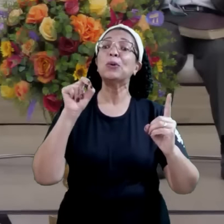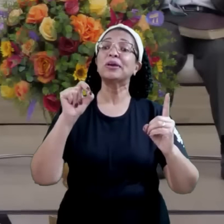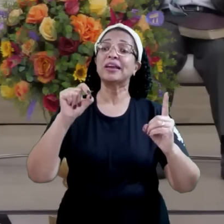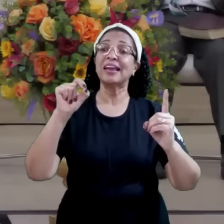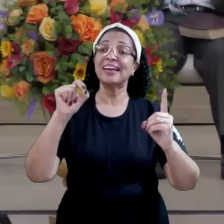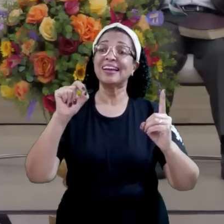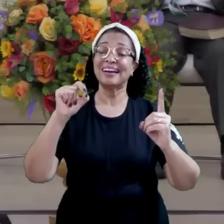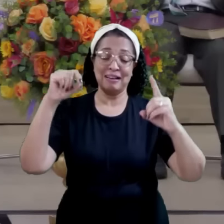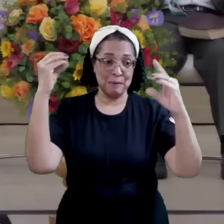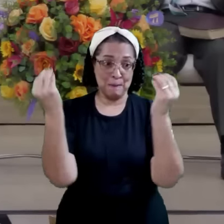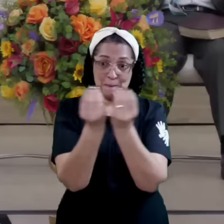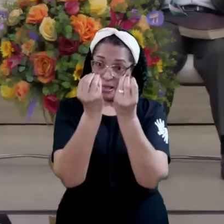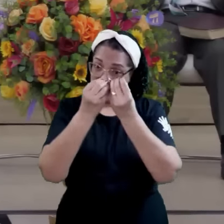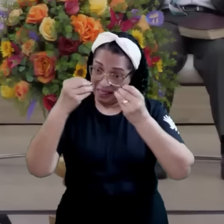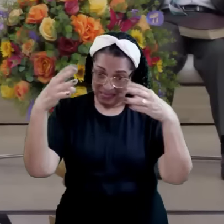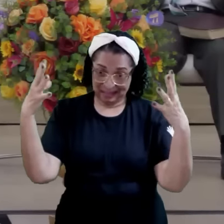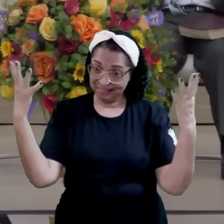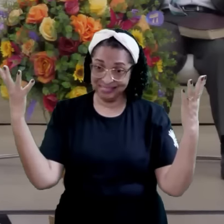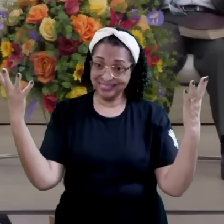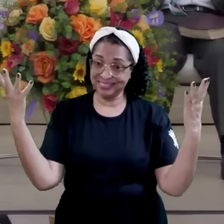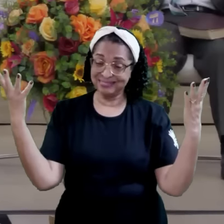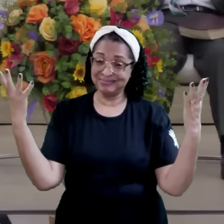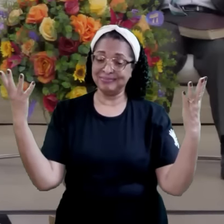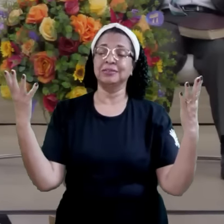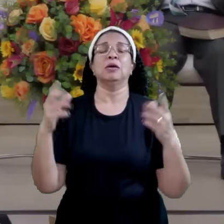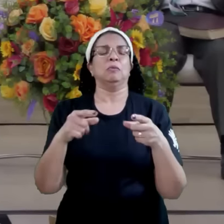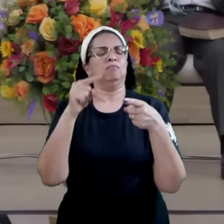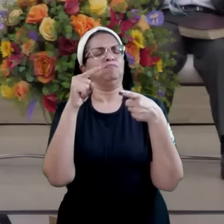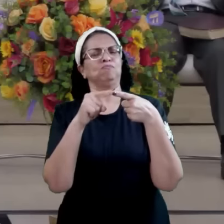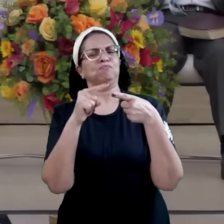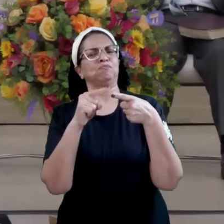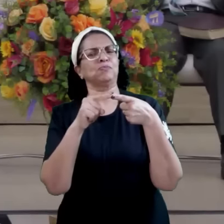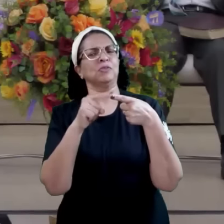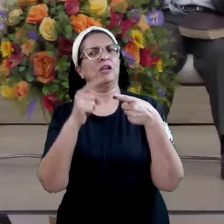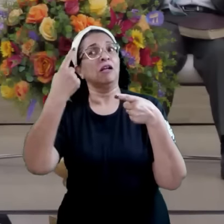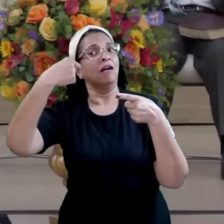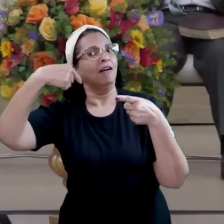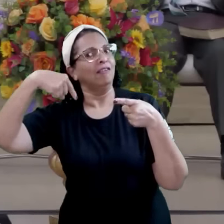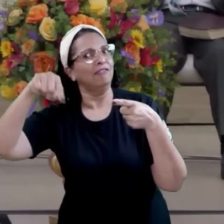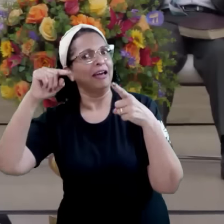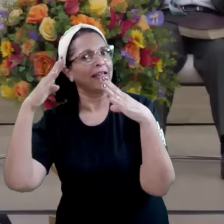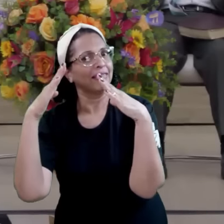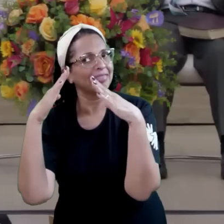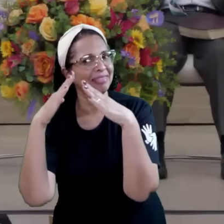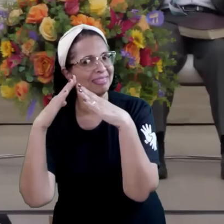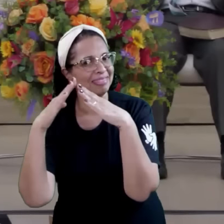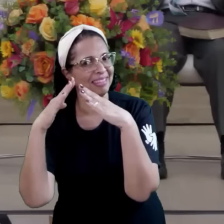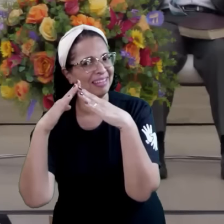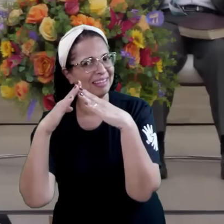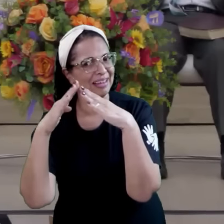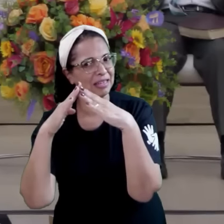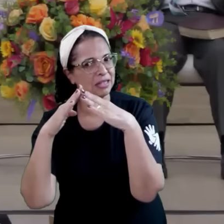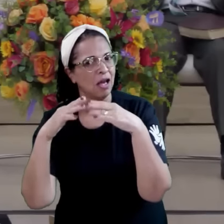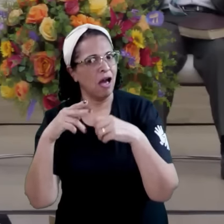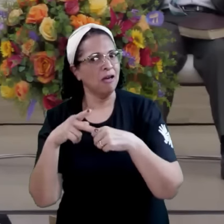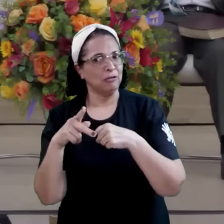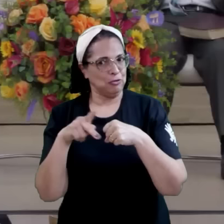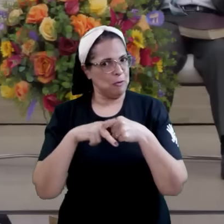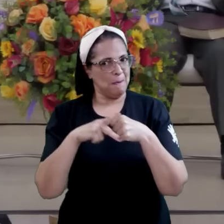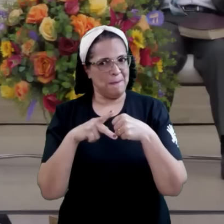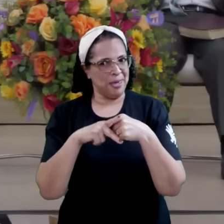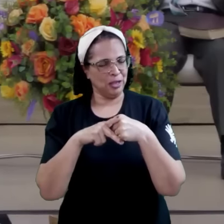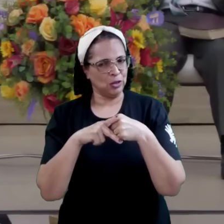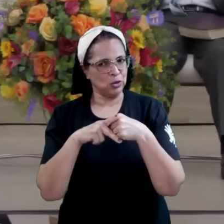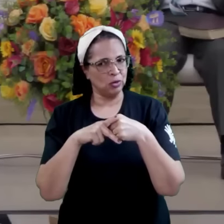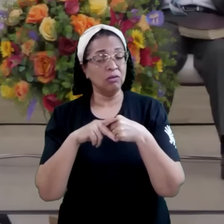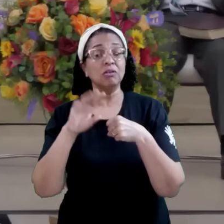Jairo ele entra na casa de Pedro cura a sogra de Pedro vou profetizar ele entra na tua casa e fecha a boca do leão ele entra na